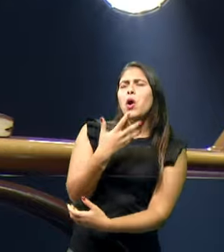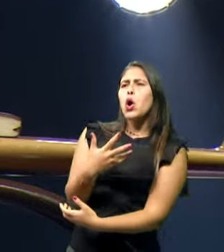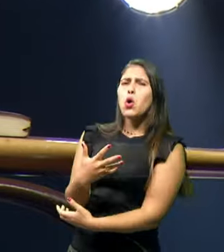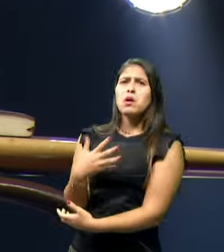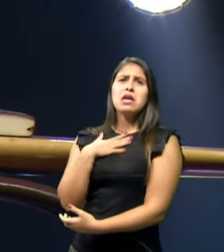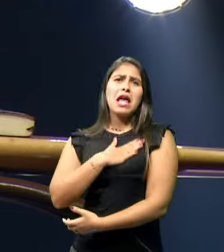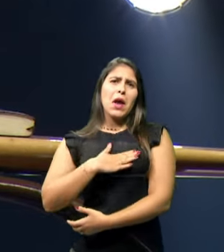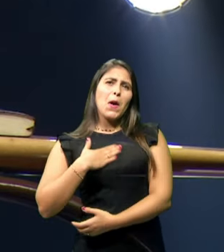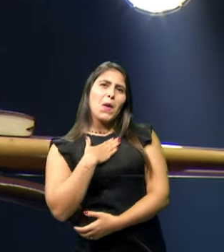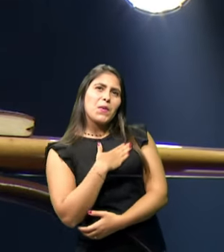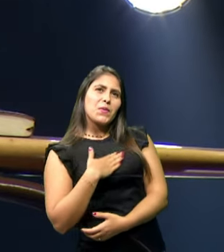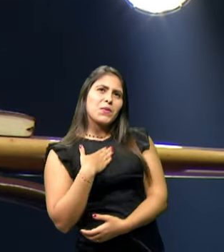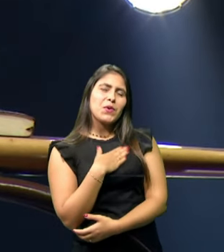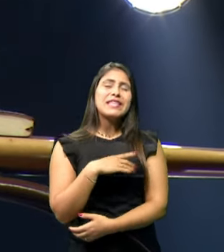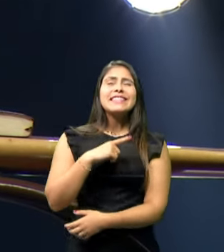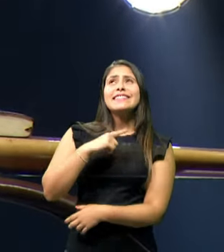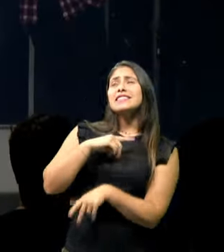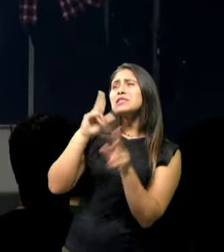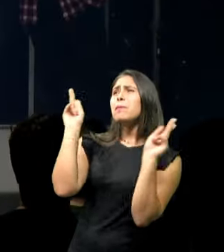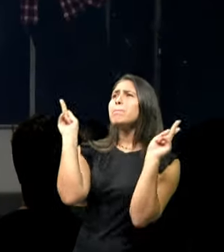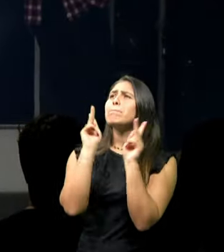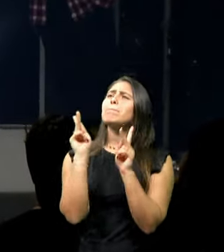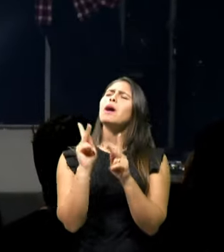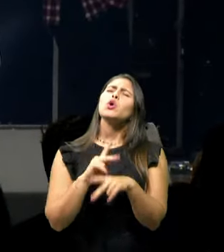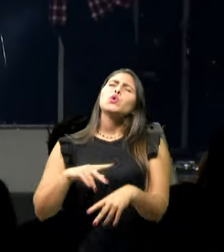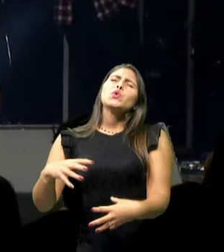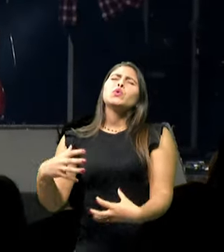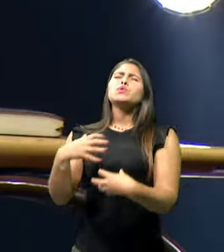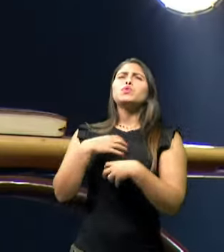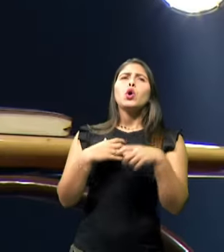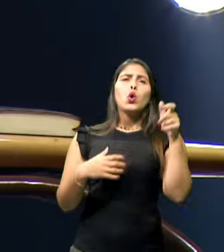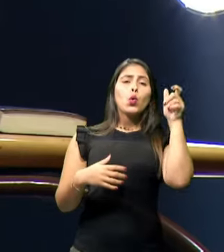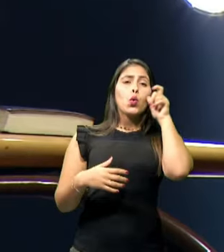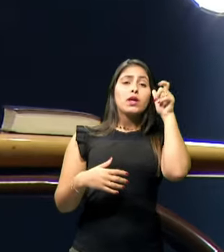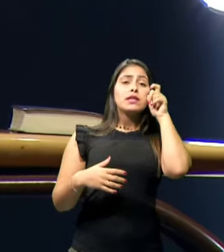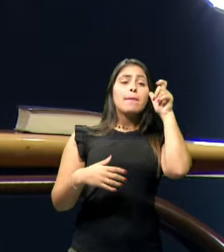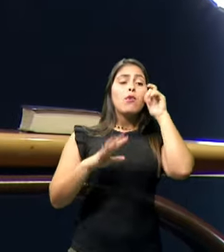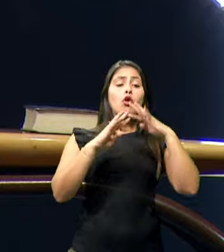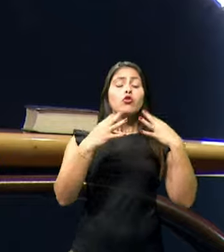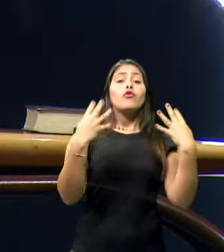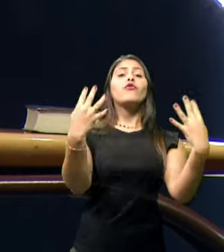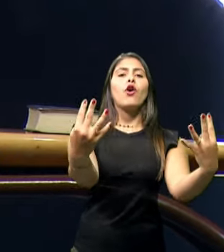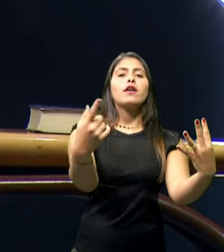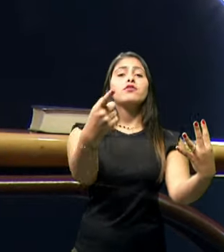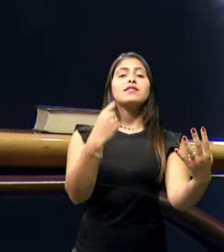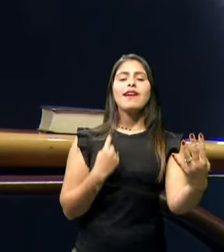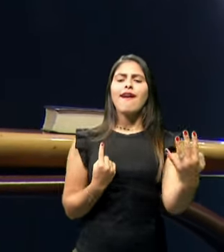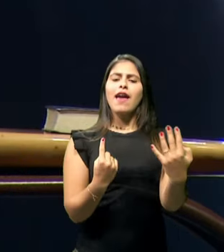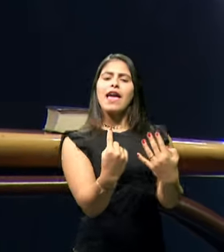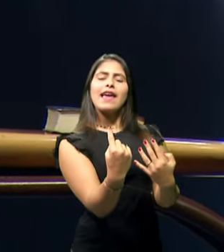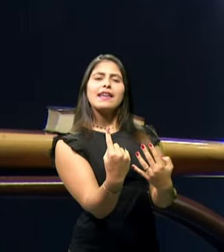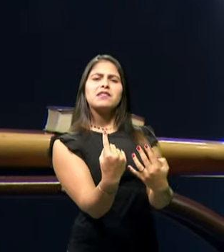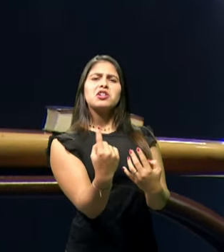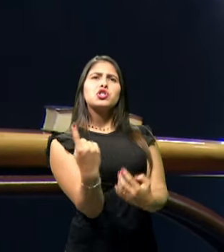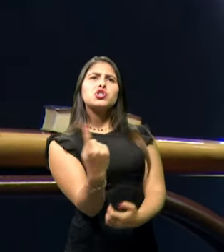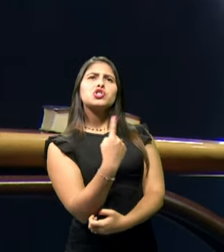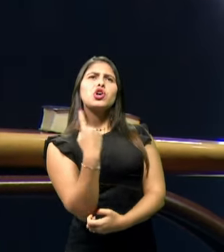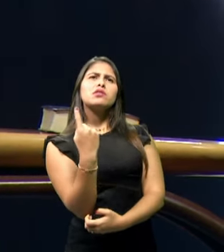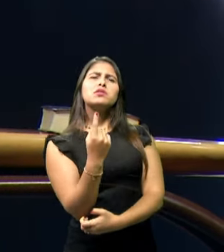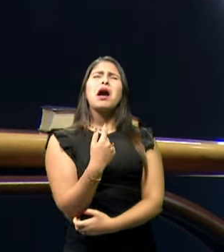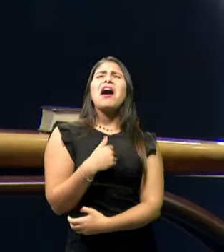eu gosto, tem paz aqui. Aí os demônios ficam lá fora, ele entra sozinho. Puxa, que